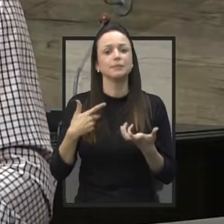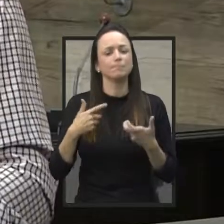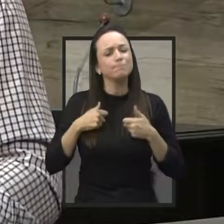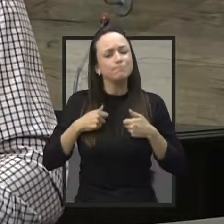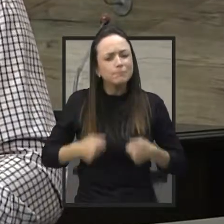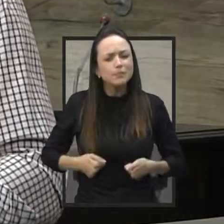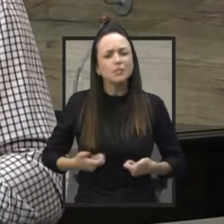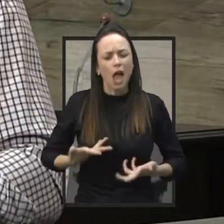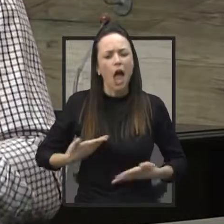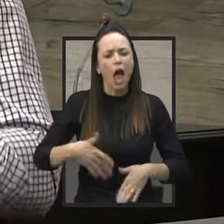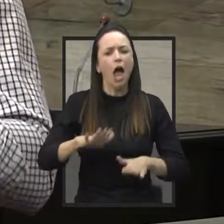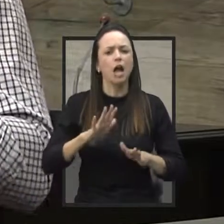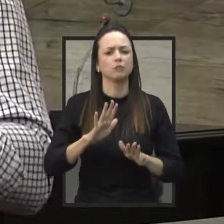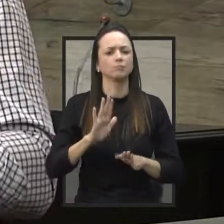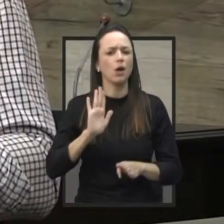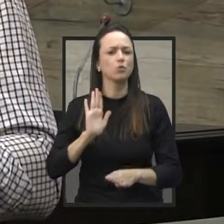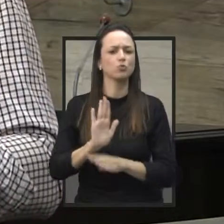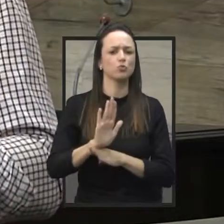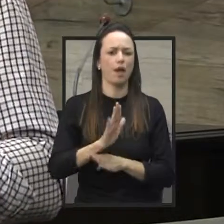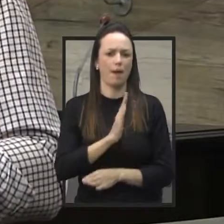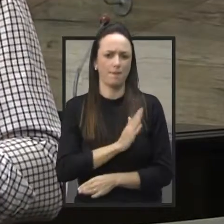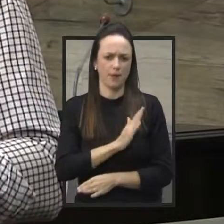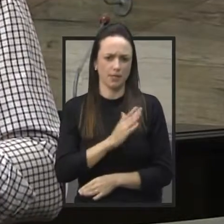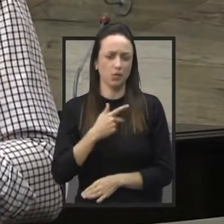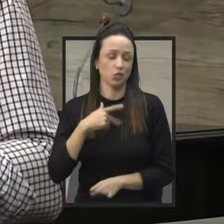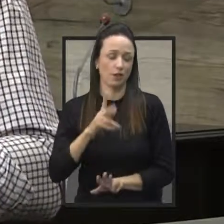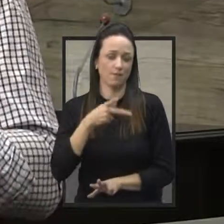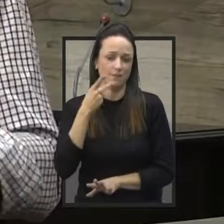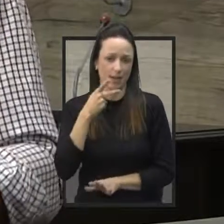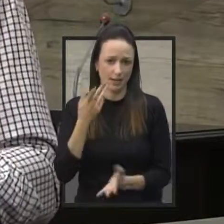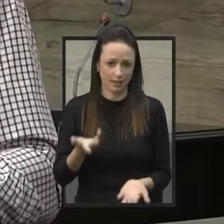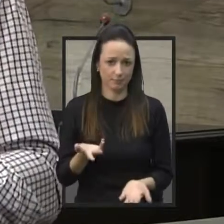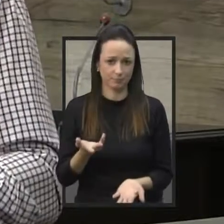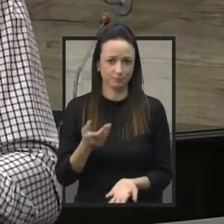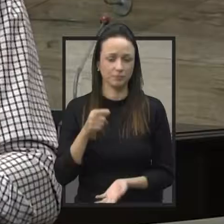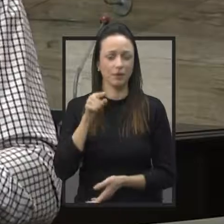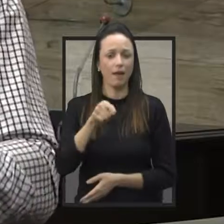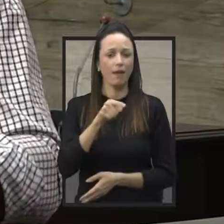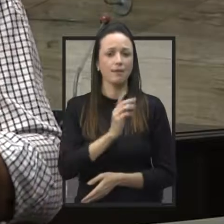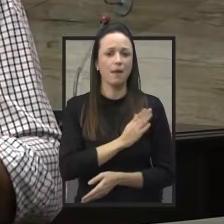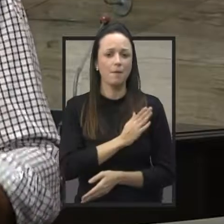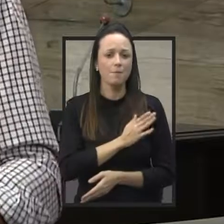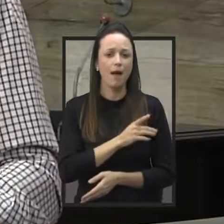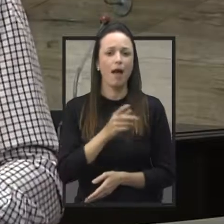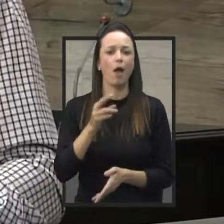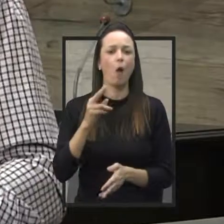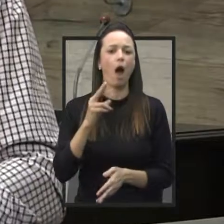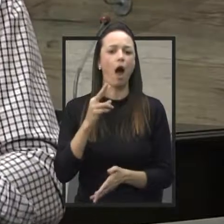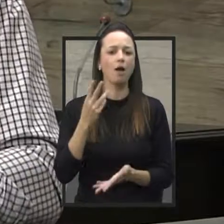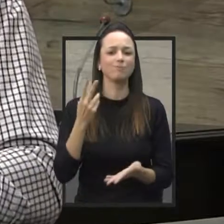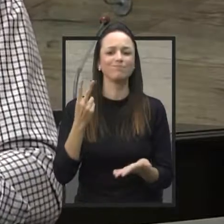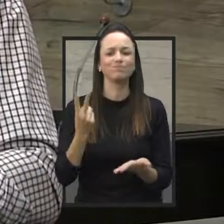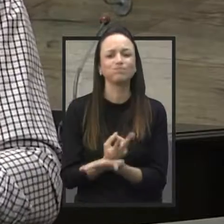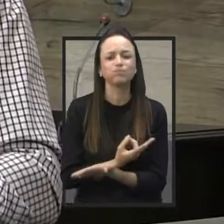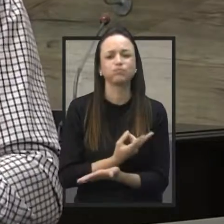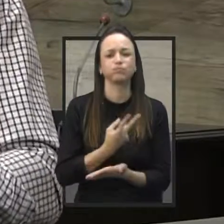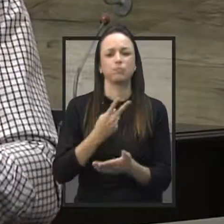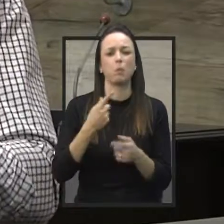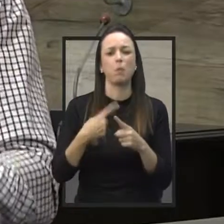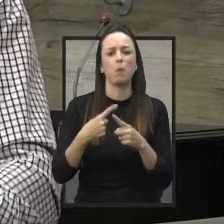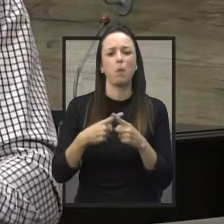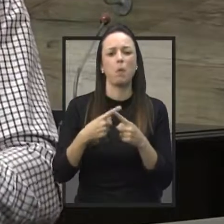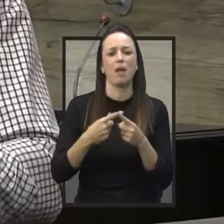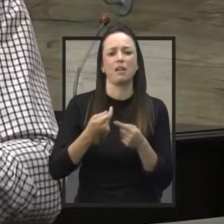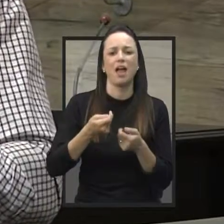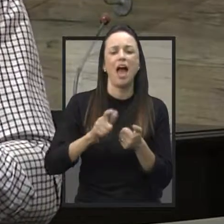de ajudar. A AMAI, como eu já falei em outras oportunidades, ela foi vítima de uma má gestão, acabou não conseguindo